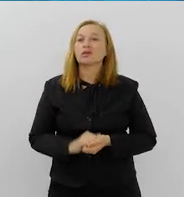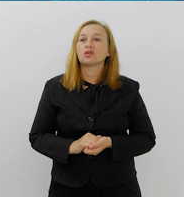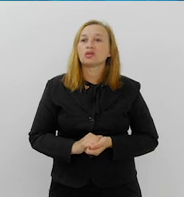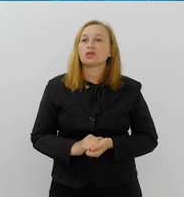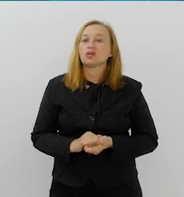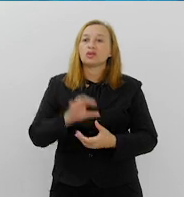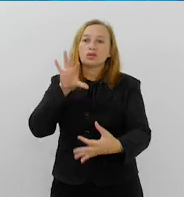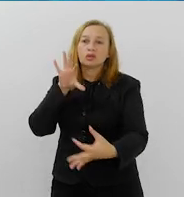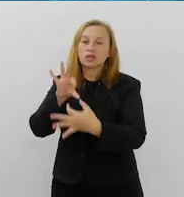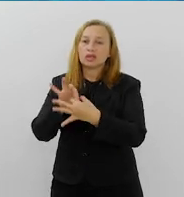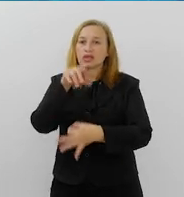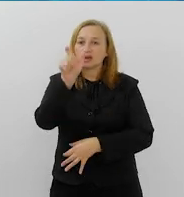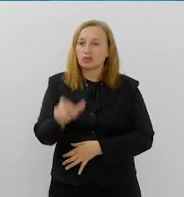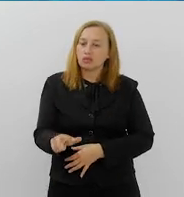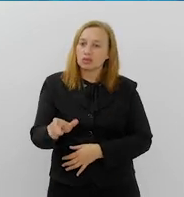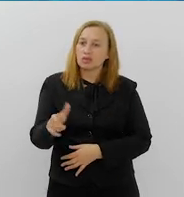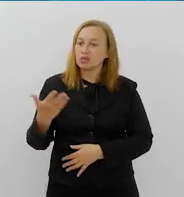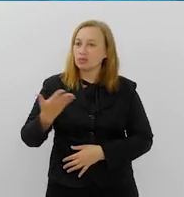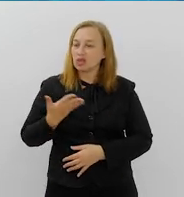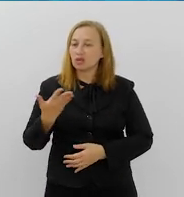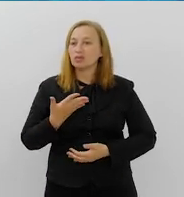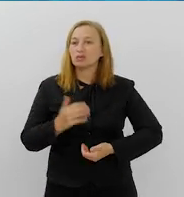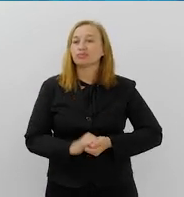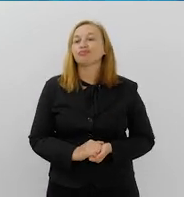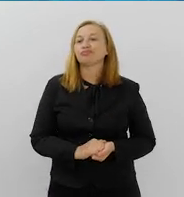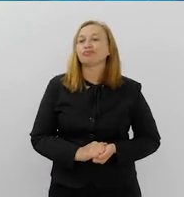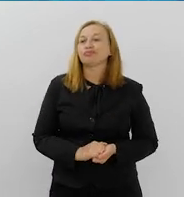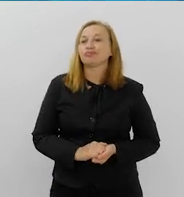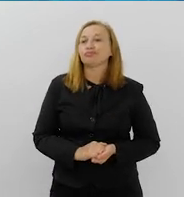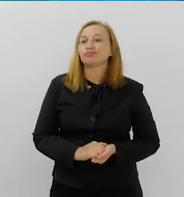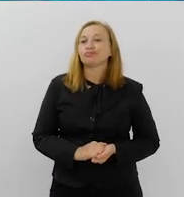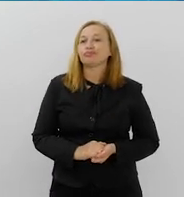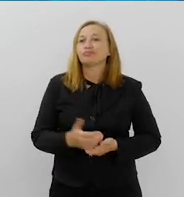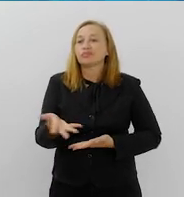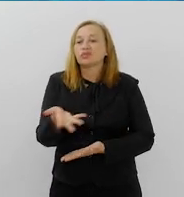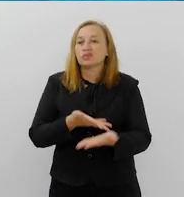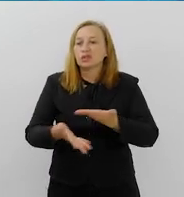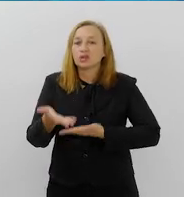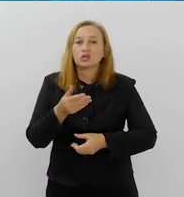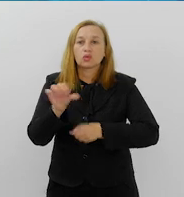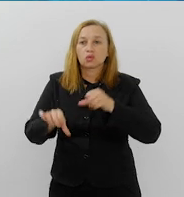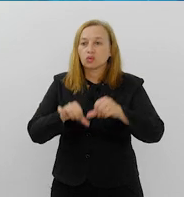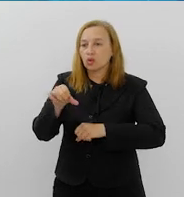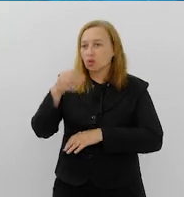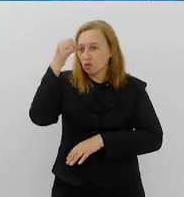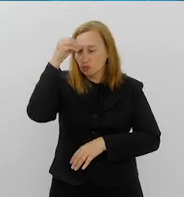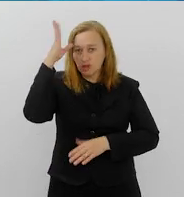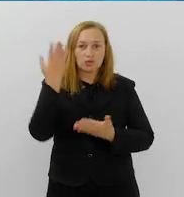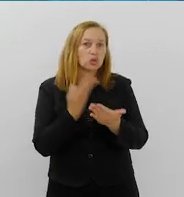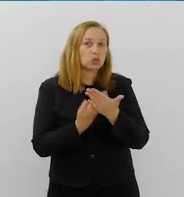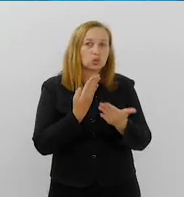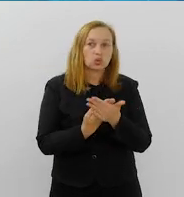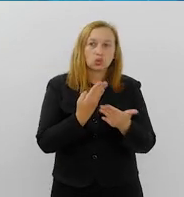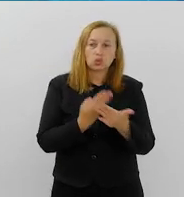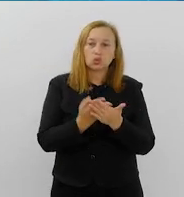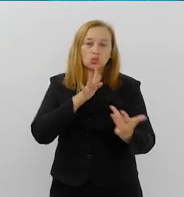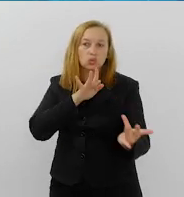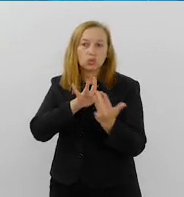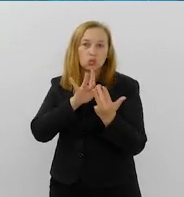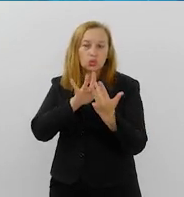sociais é a conexão com as pessoas, né? Troca de conhecimentos,